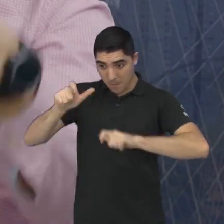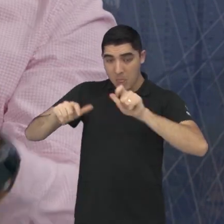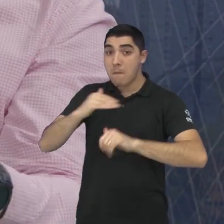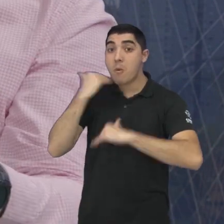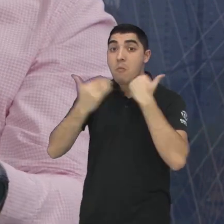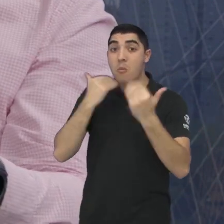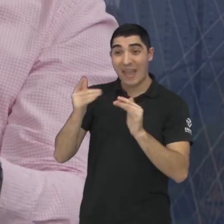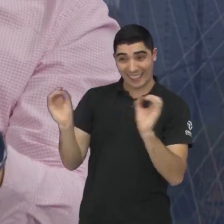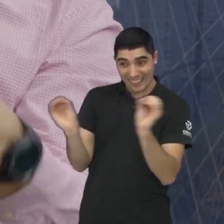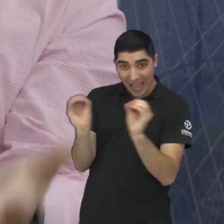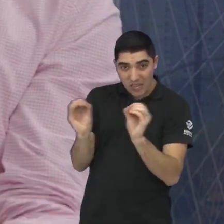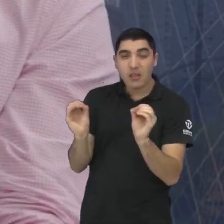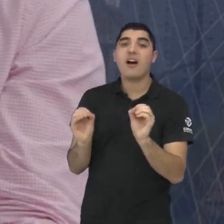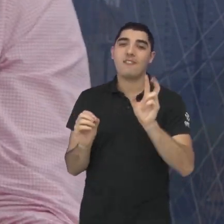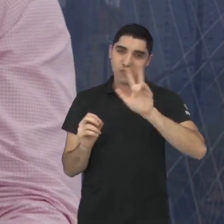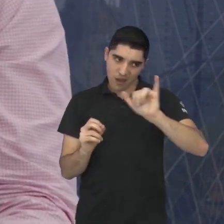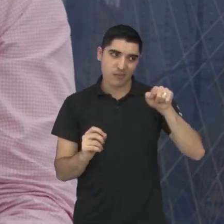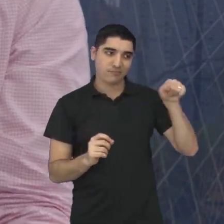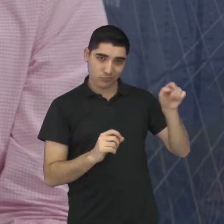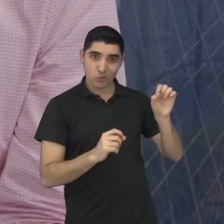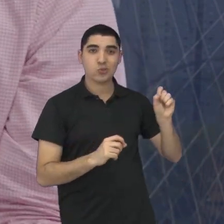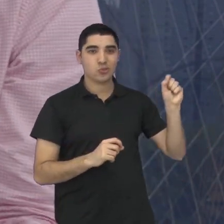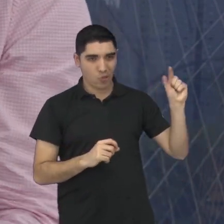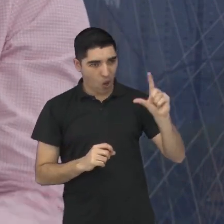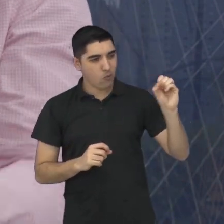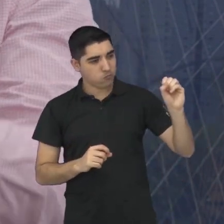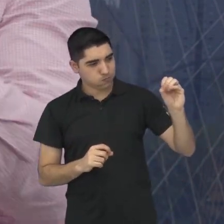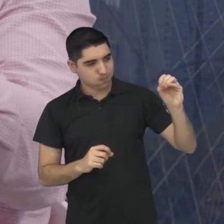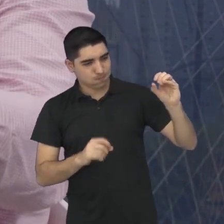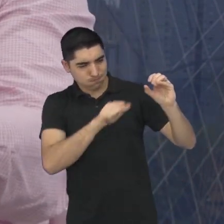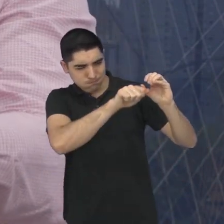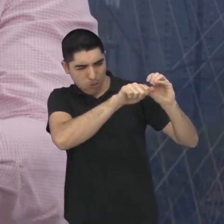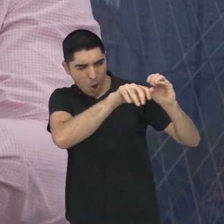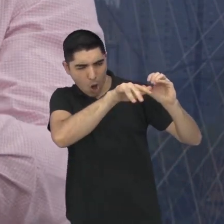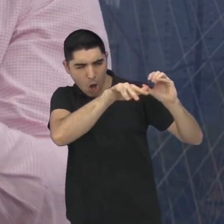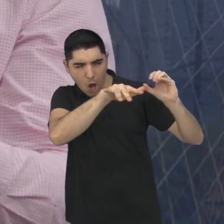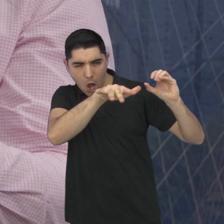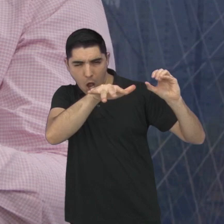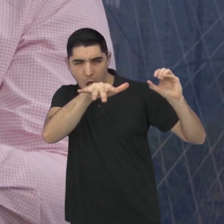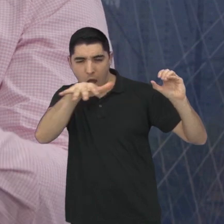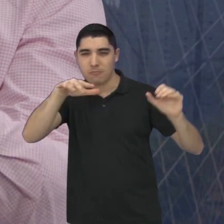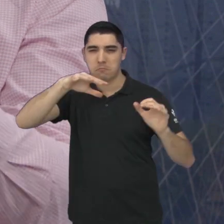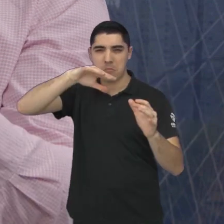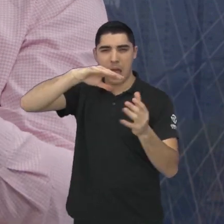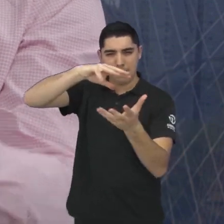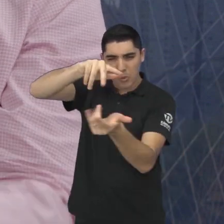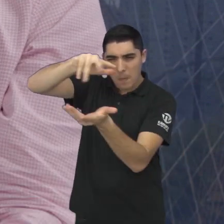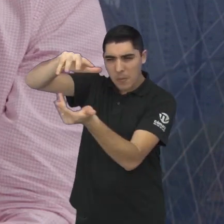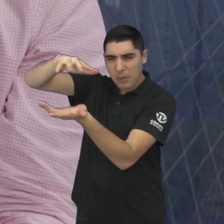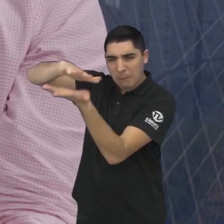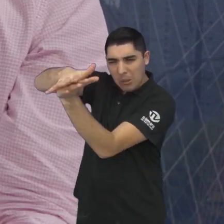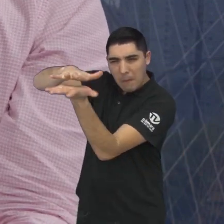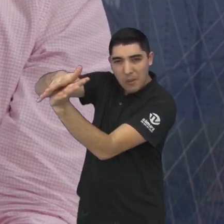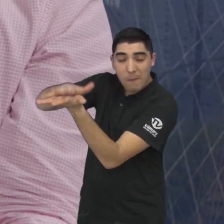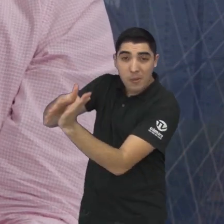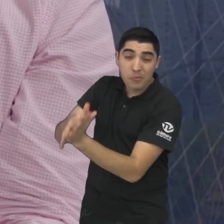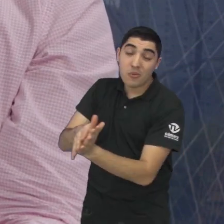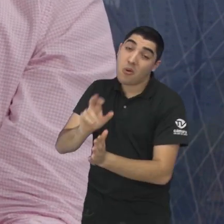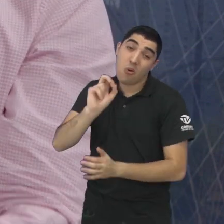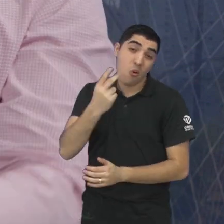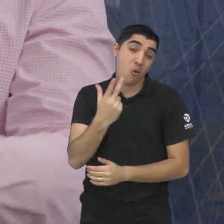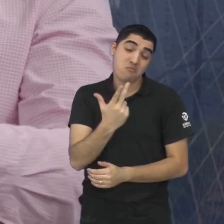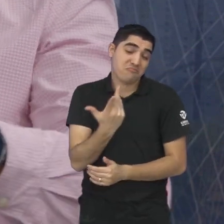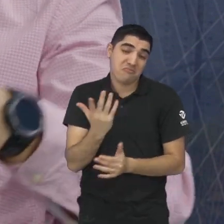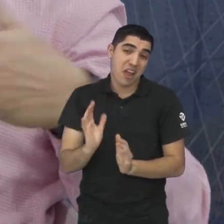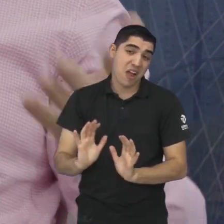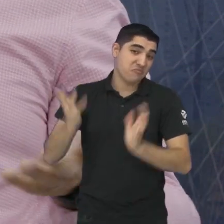aniquilar antes, ela vai passar por esse problema. E aí, ou a gente sai para um outro lugar, alguns poucos, ou a gente,